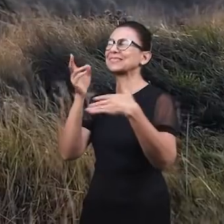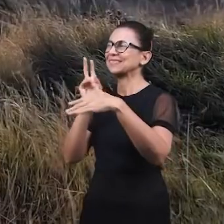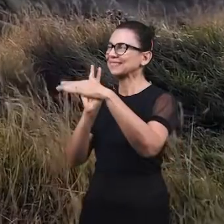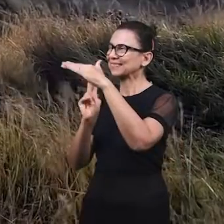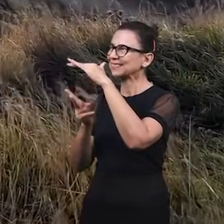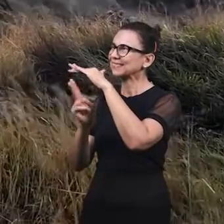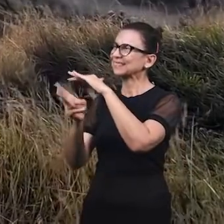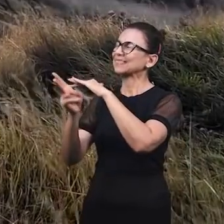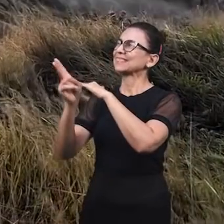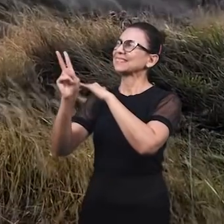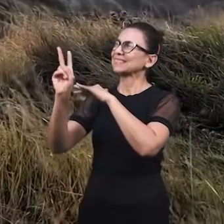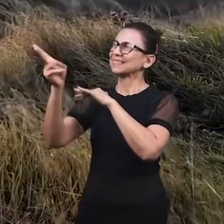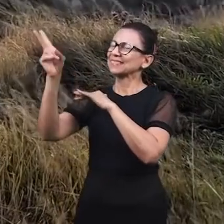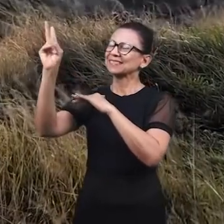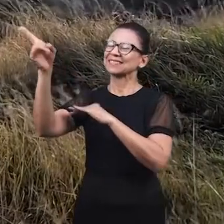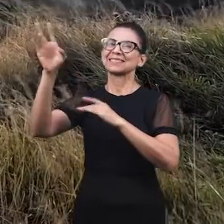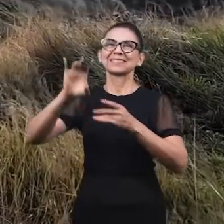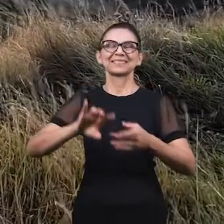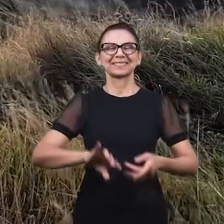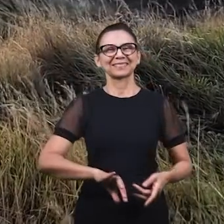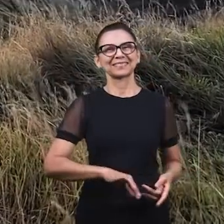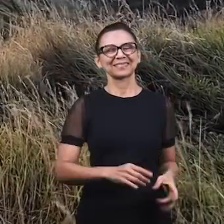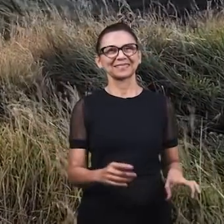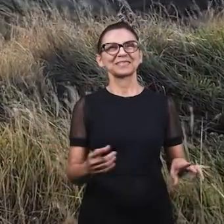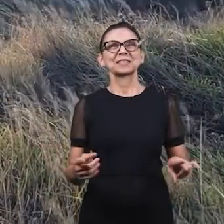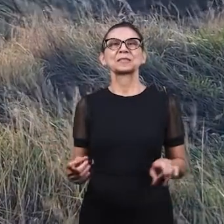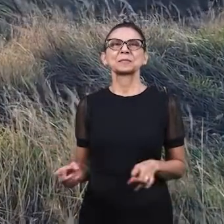terra, no céu vai